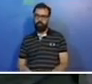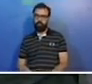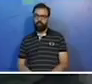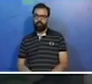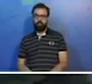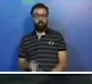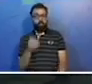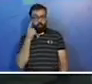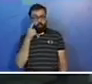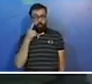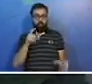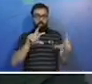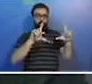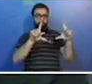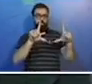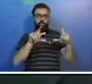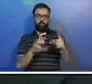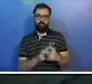Quando nós temos